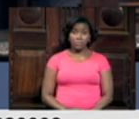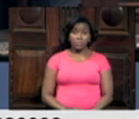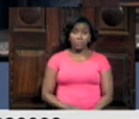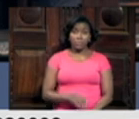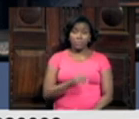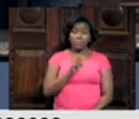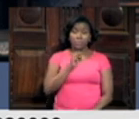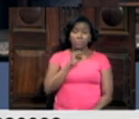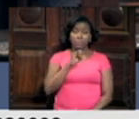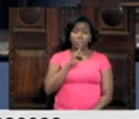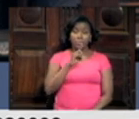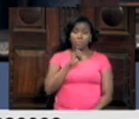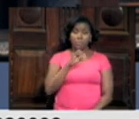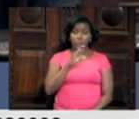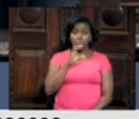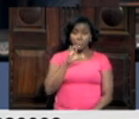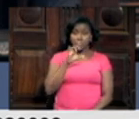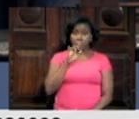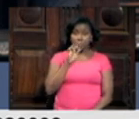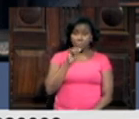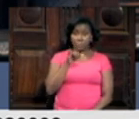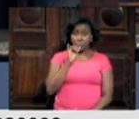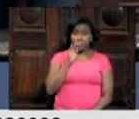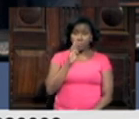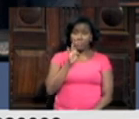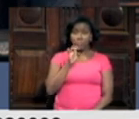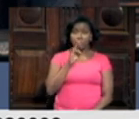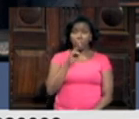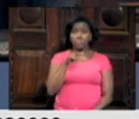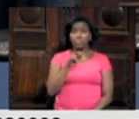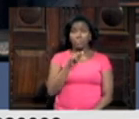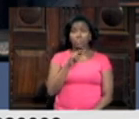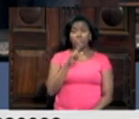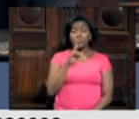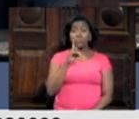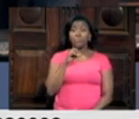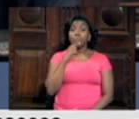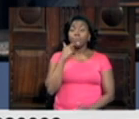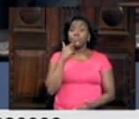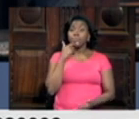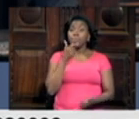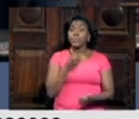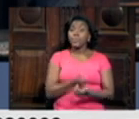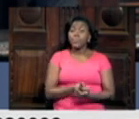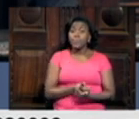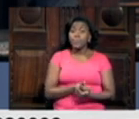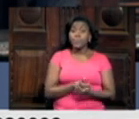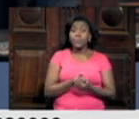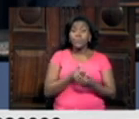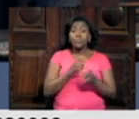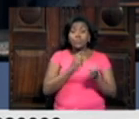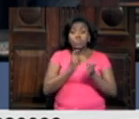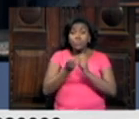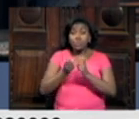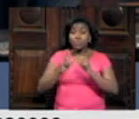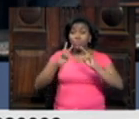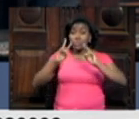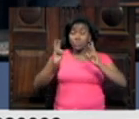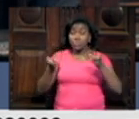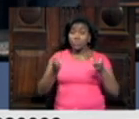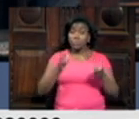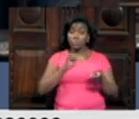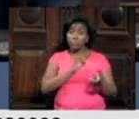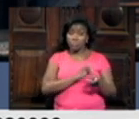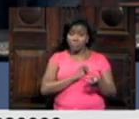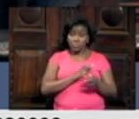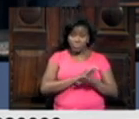Sidclei Bernardo, para que juntos, em breve, possamos discutir não só a cidade de Itaboraí, mas